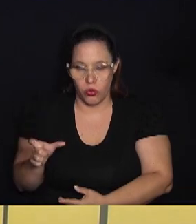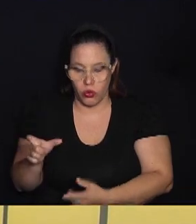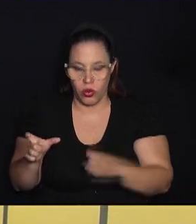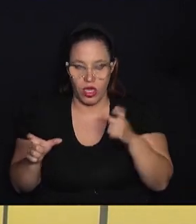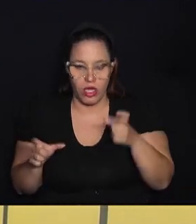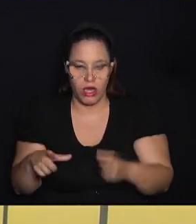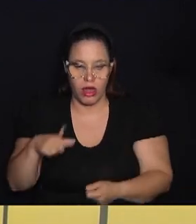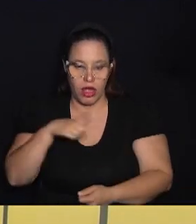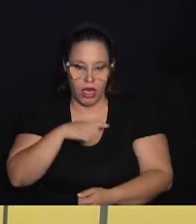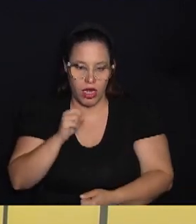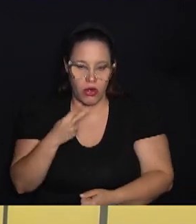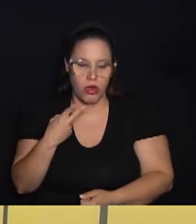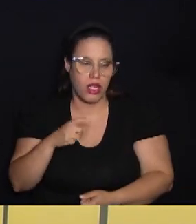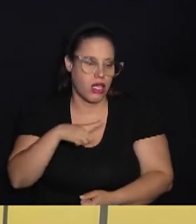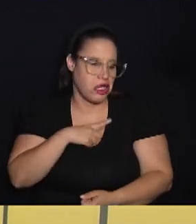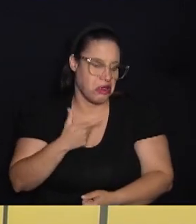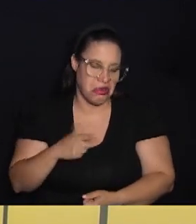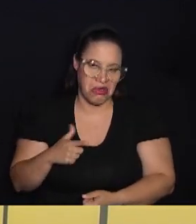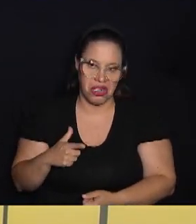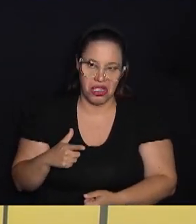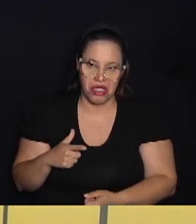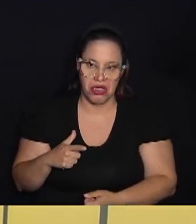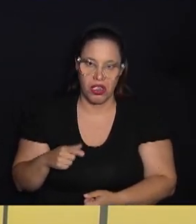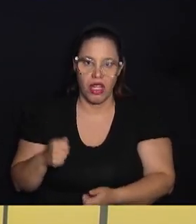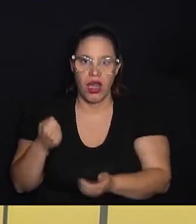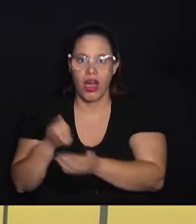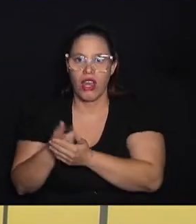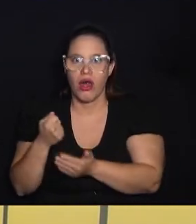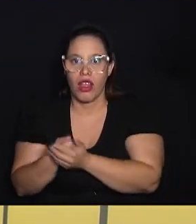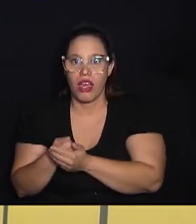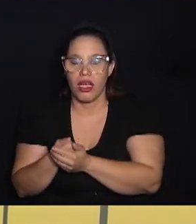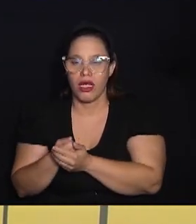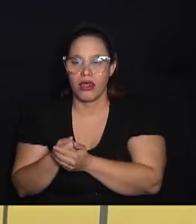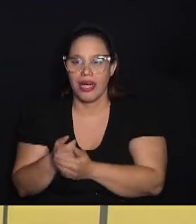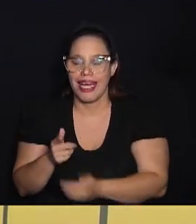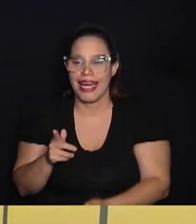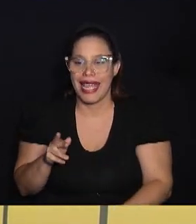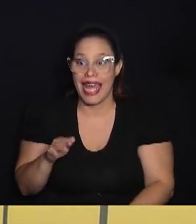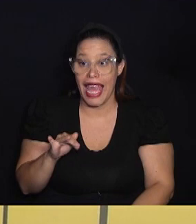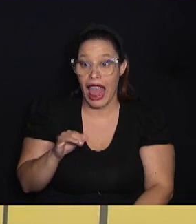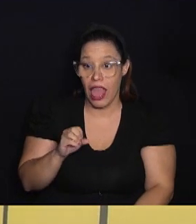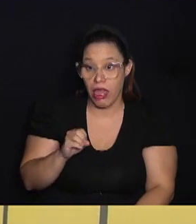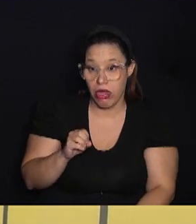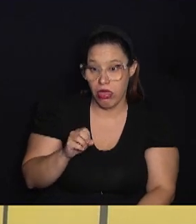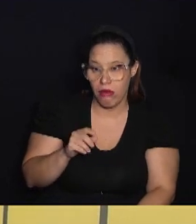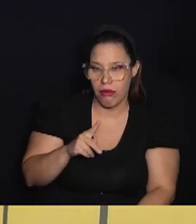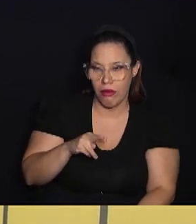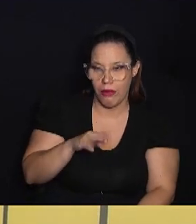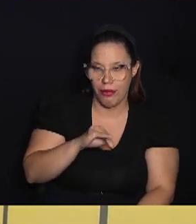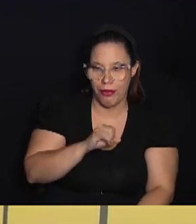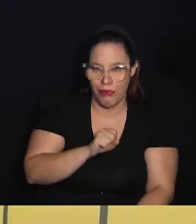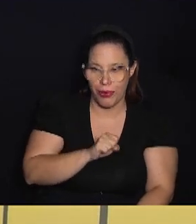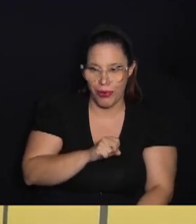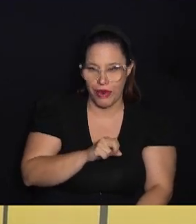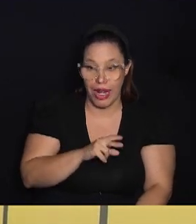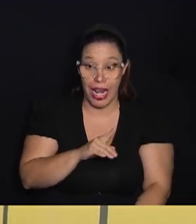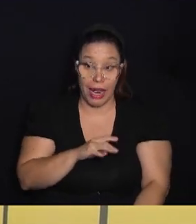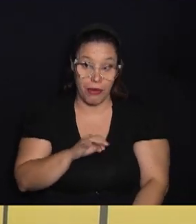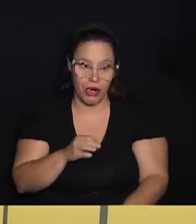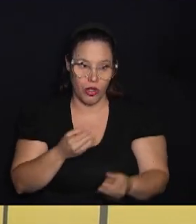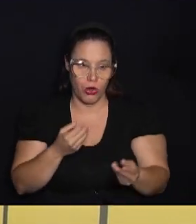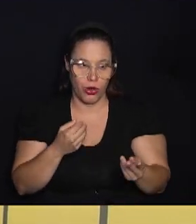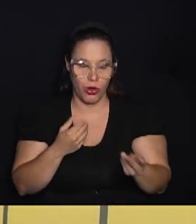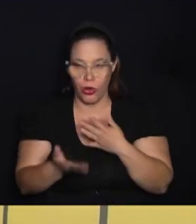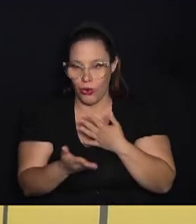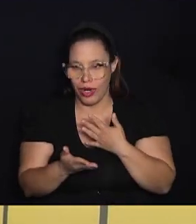não tem e do paciente ter clareza disso e não vender gato por lebre assim vender uma coisa que não tem como se tivesse e acho que